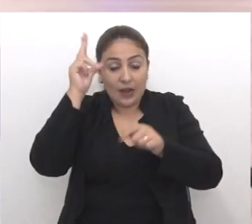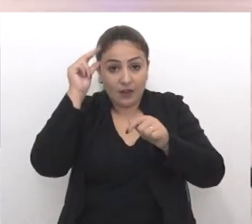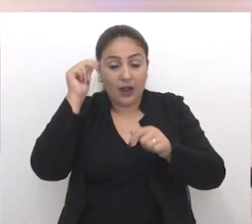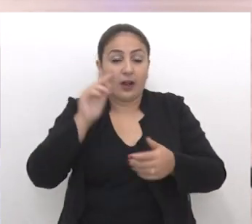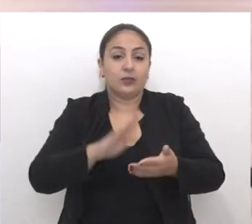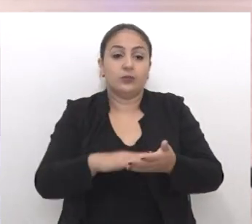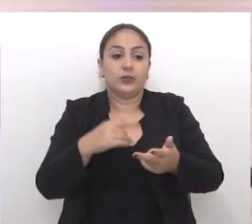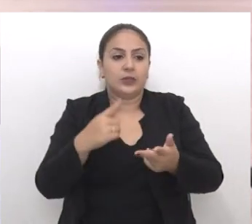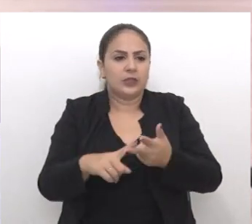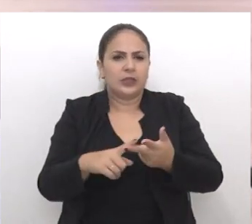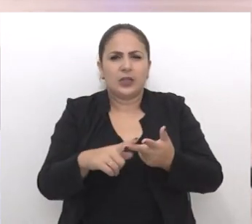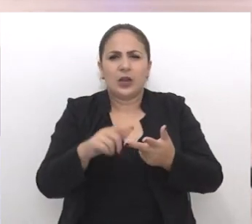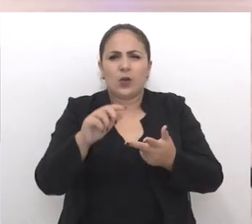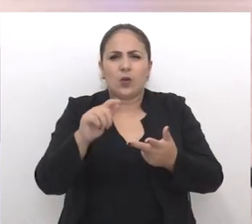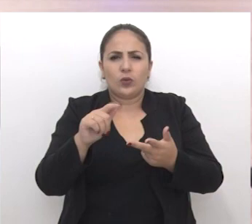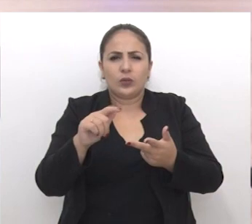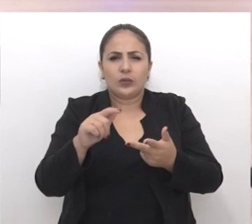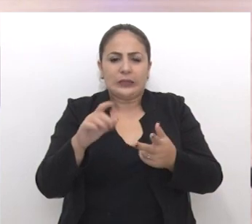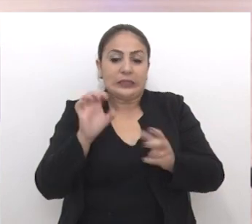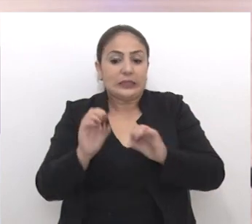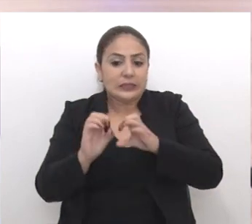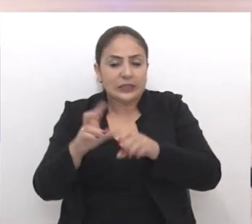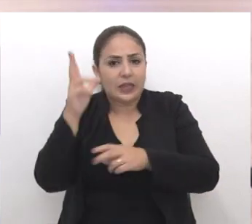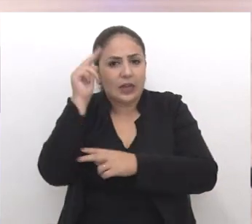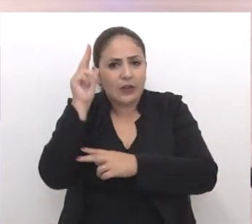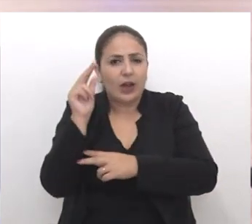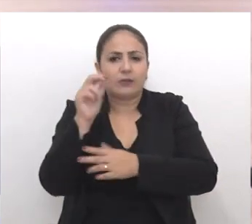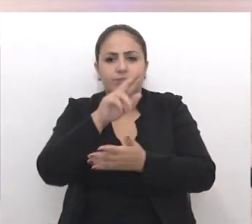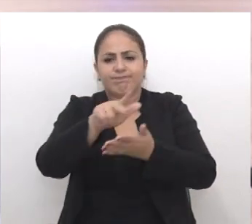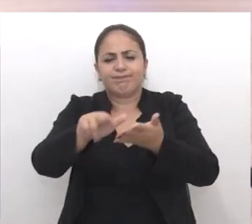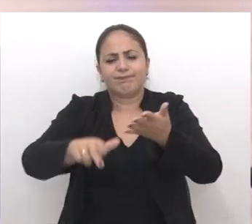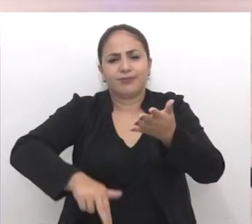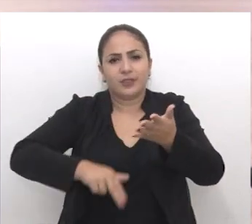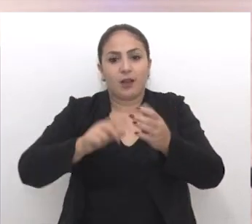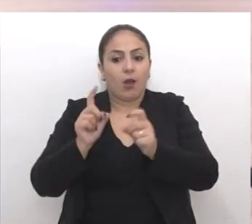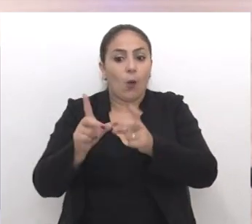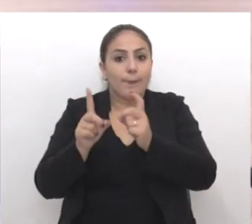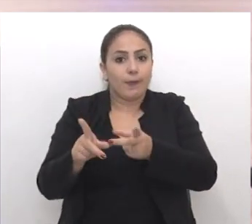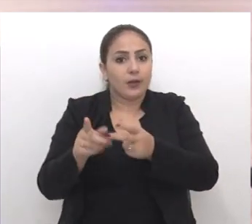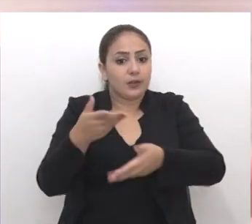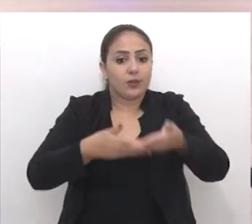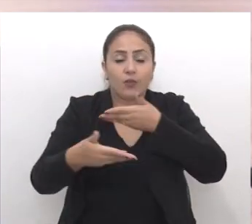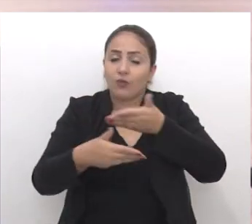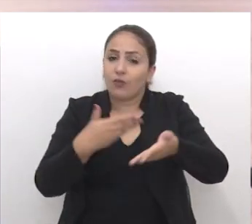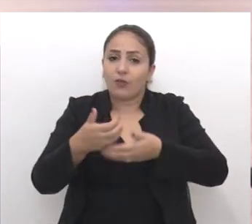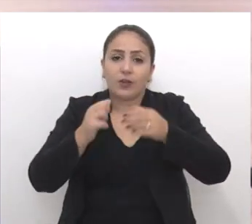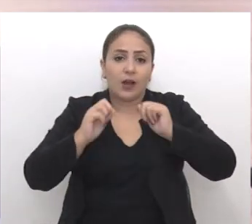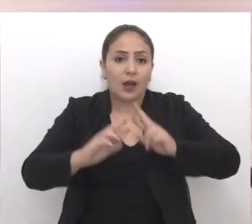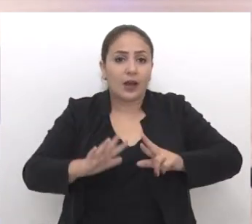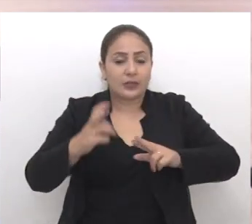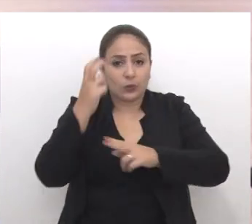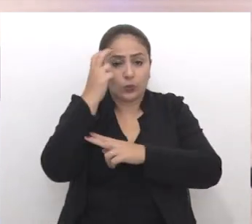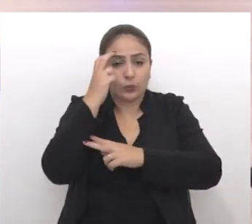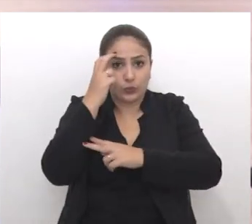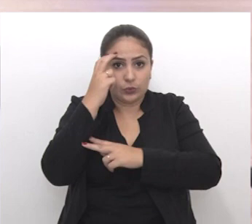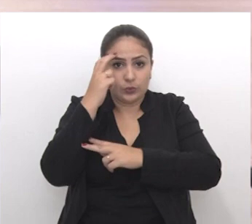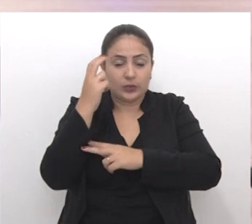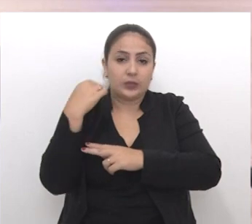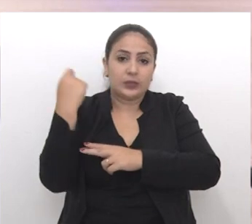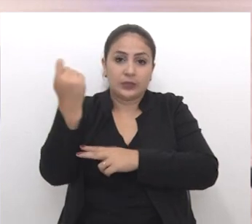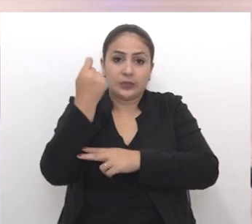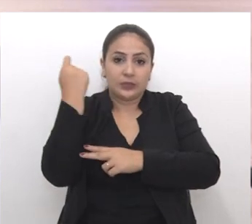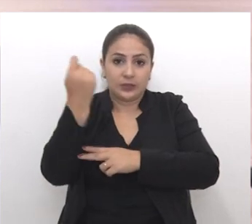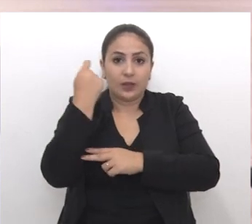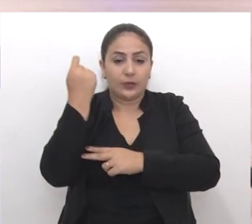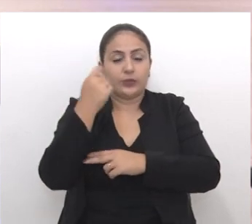ferradores, guasqueiros, correarias. Então é um vasto comércio que envolve ao redor da cultura e da tradição